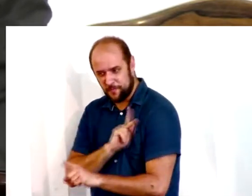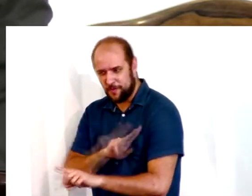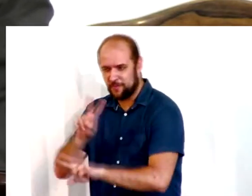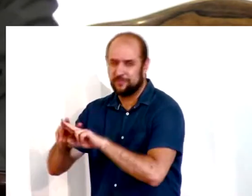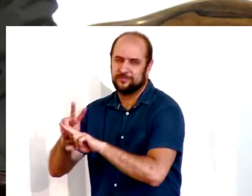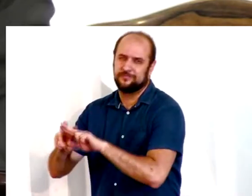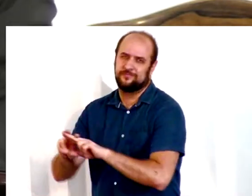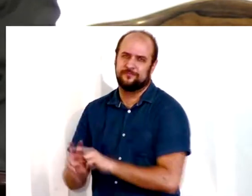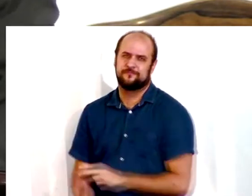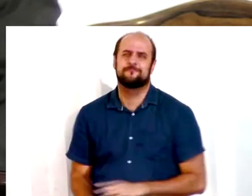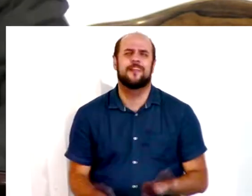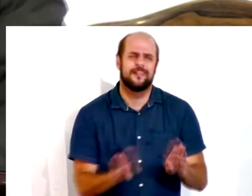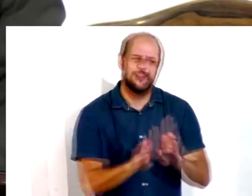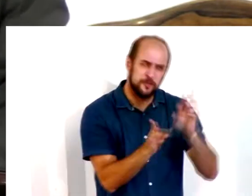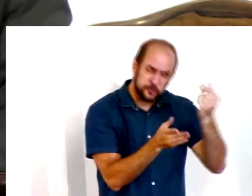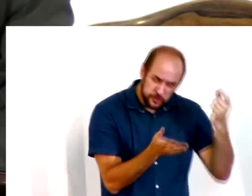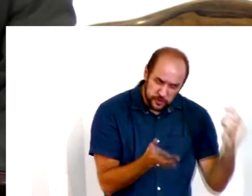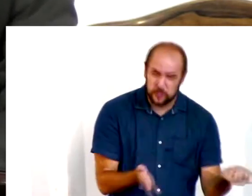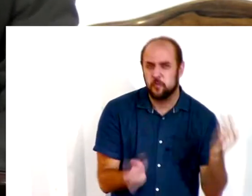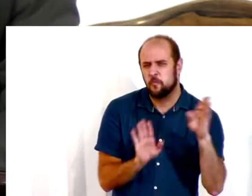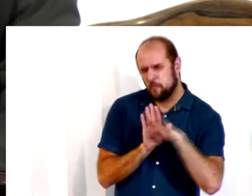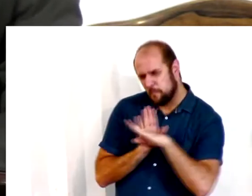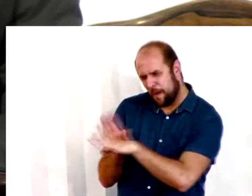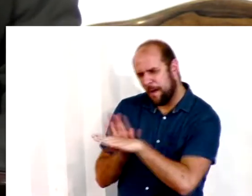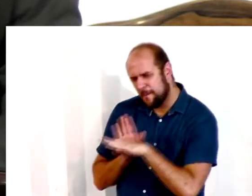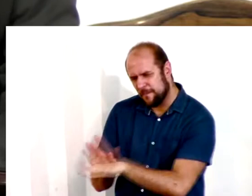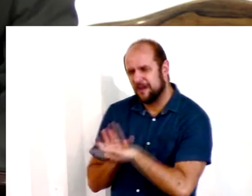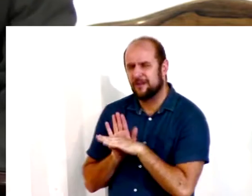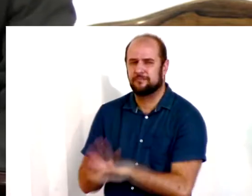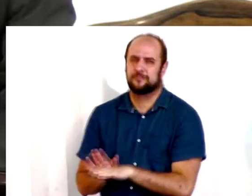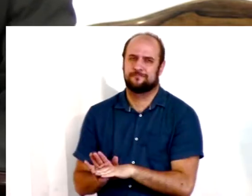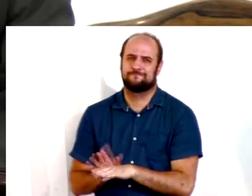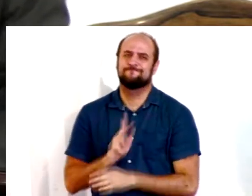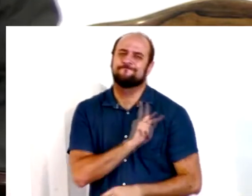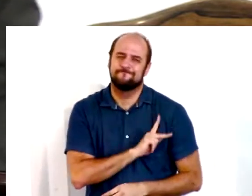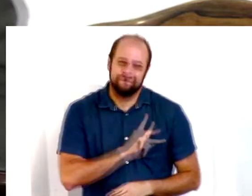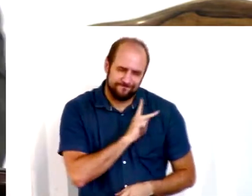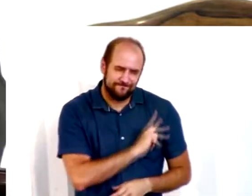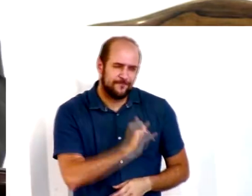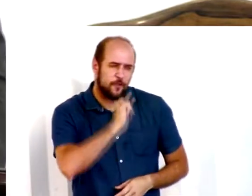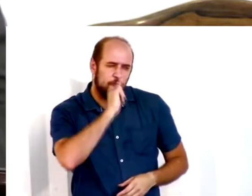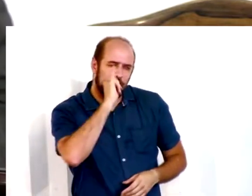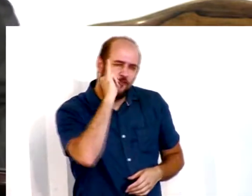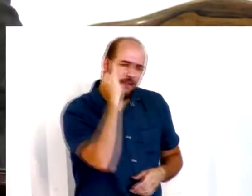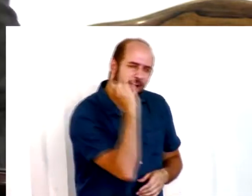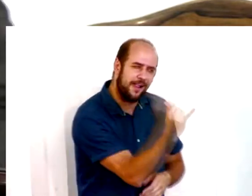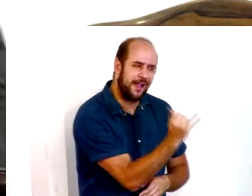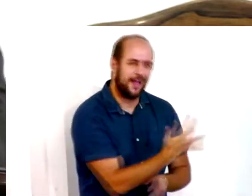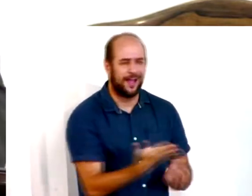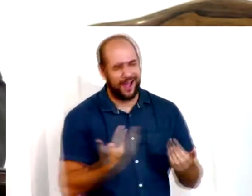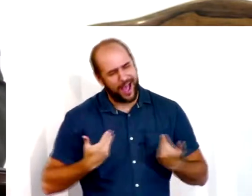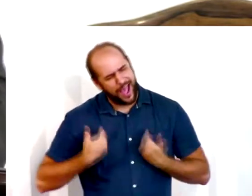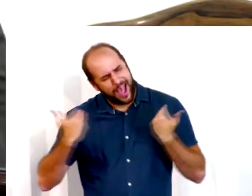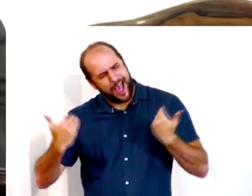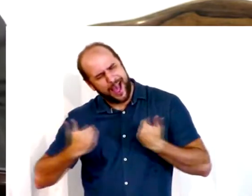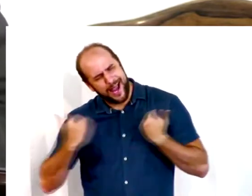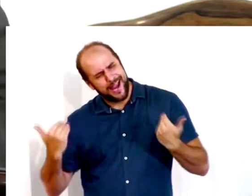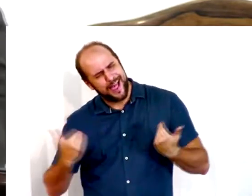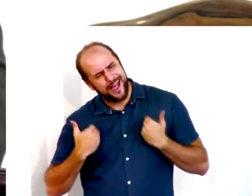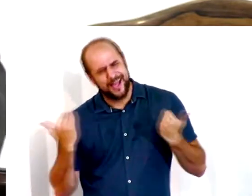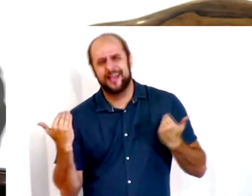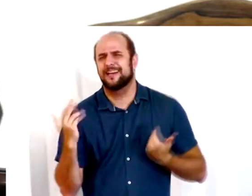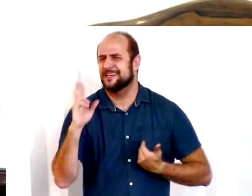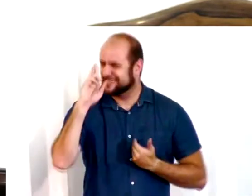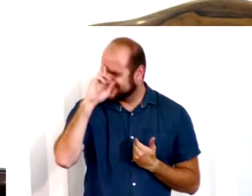financeiramente este homem. E ele demonstra isso, a dizer: alegrei-me sobremaneira